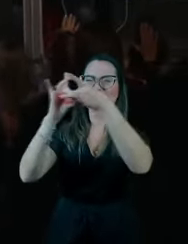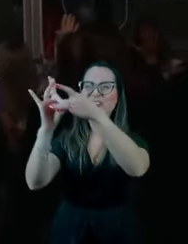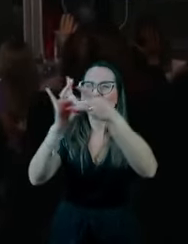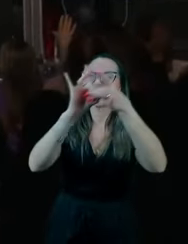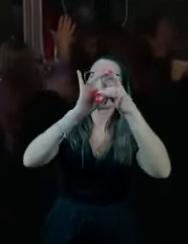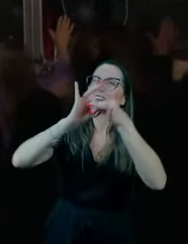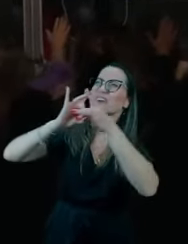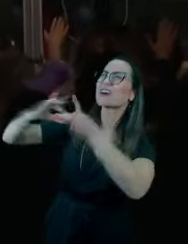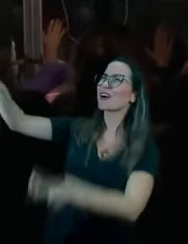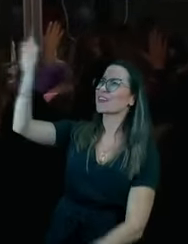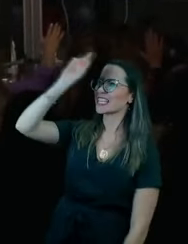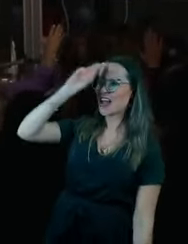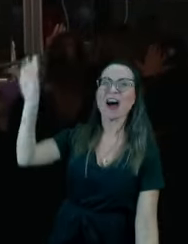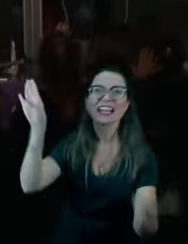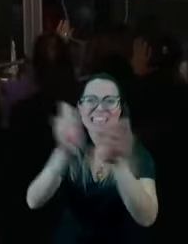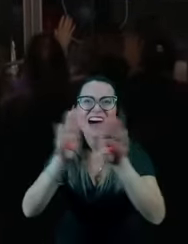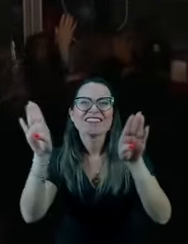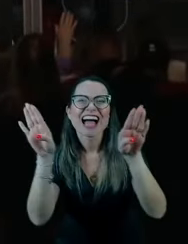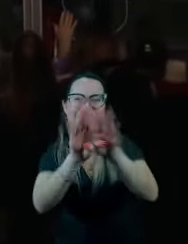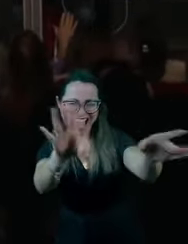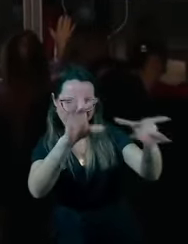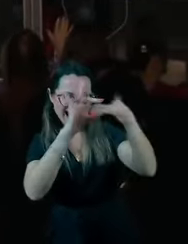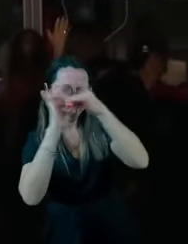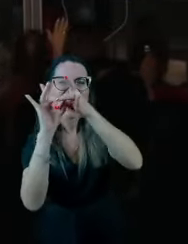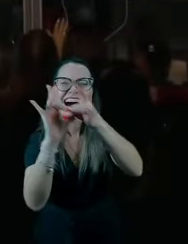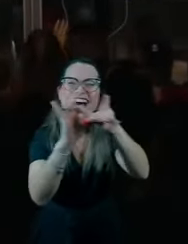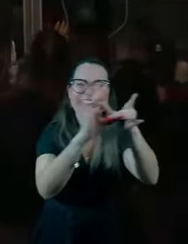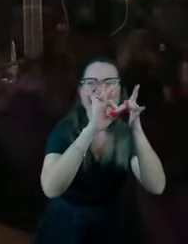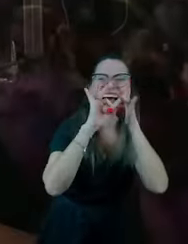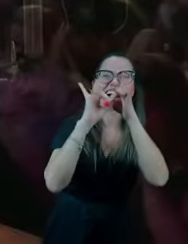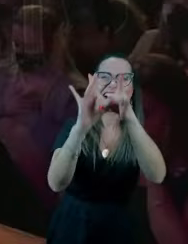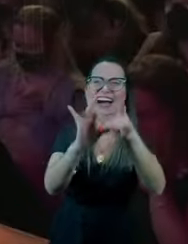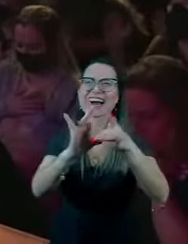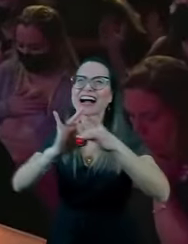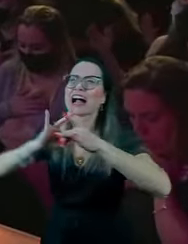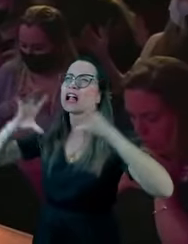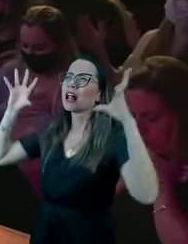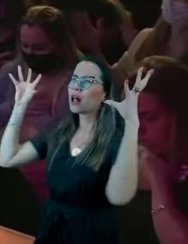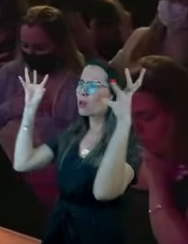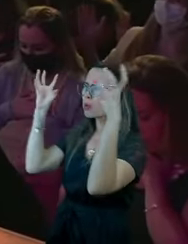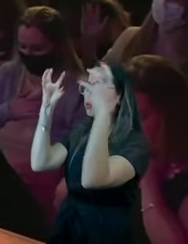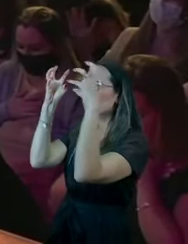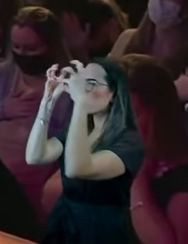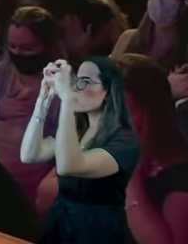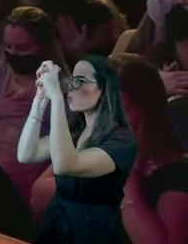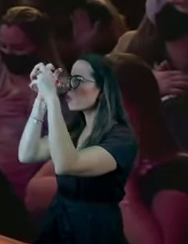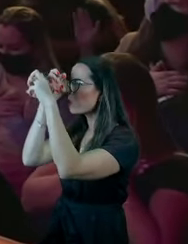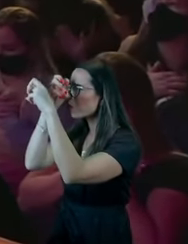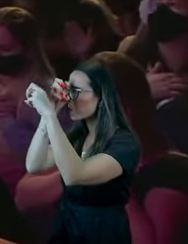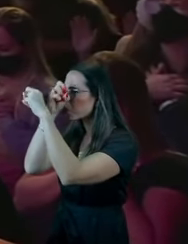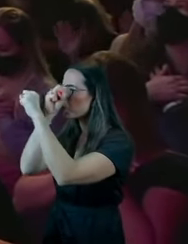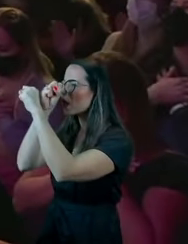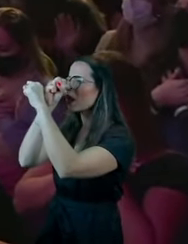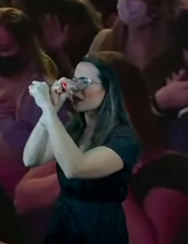no Senhor. E por mais que as trevas militem